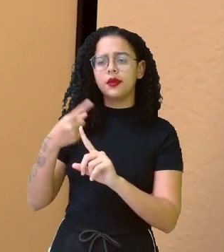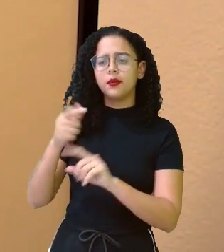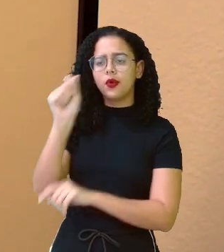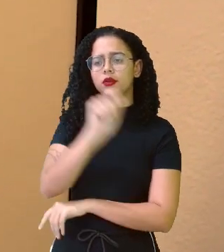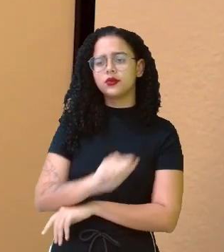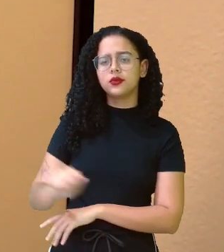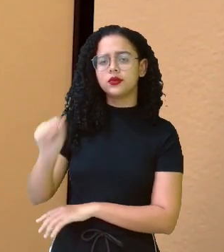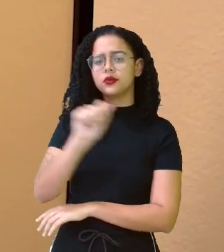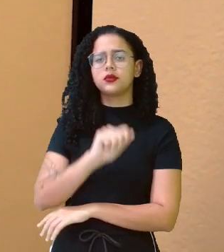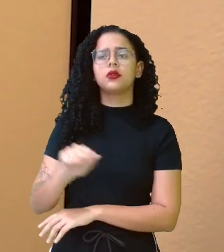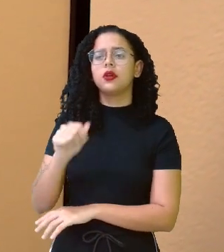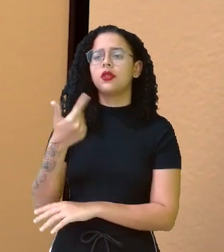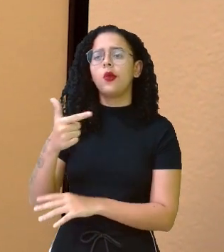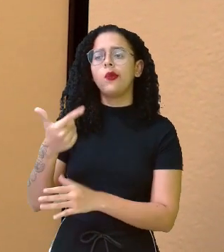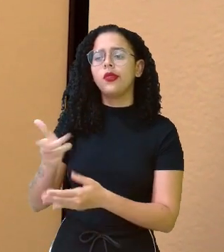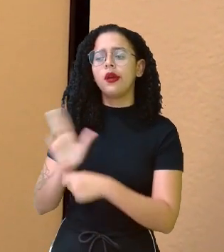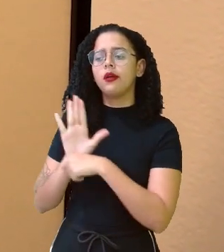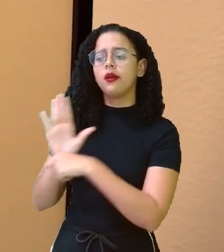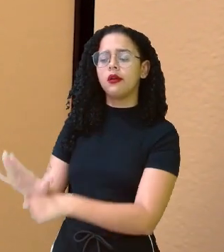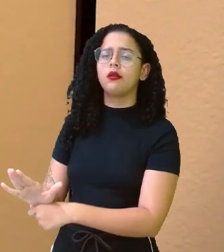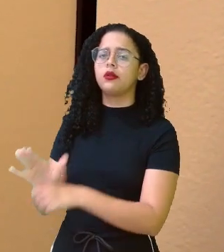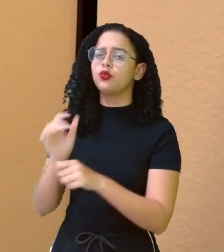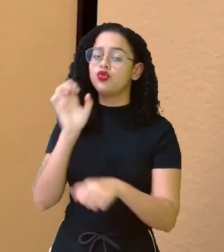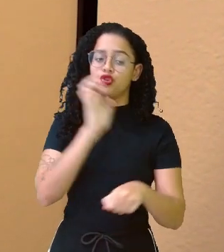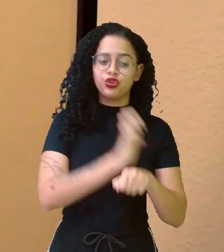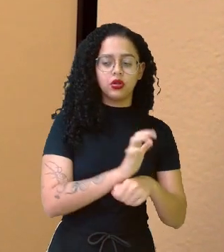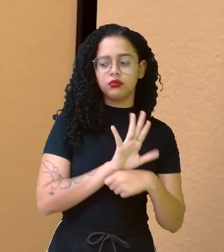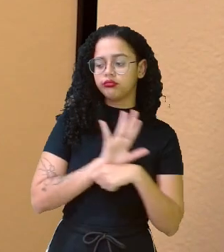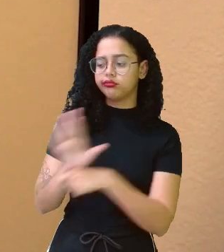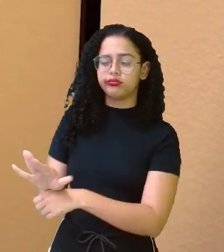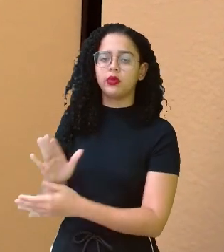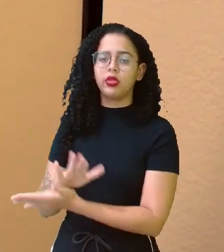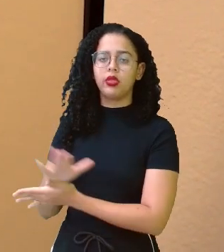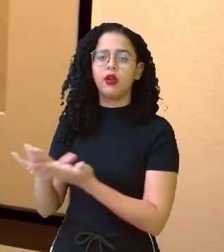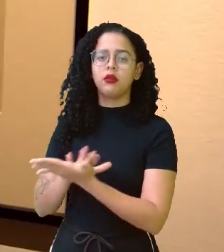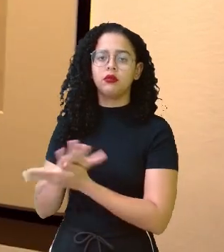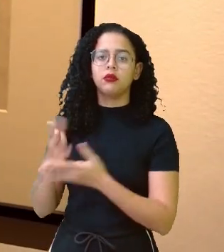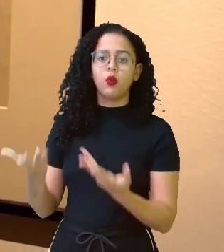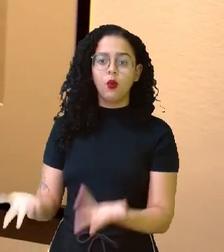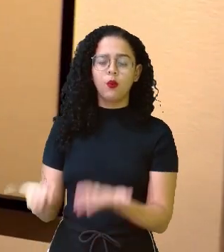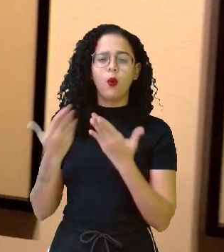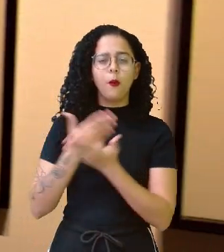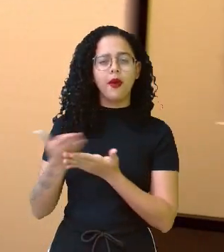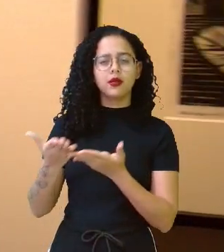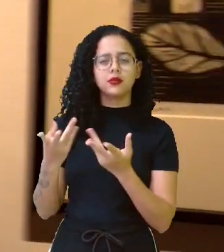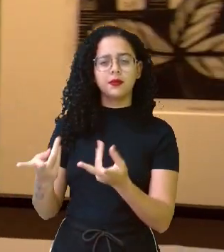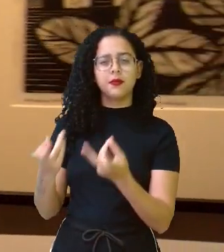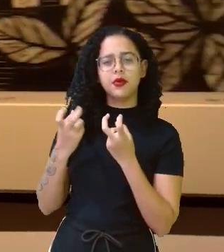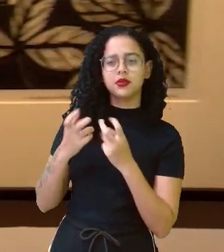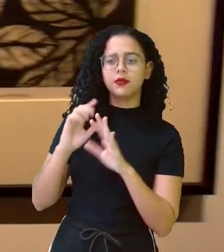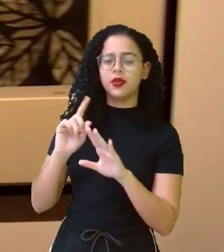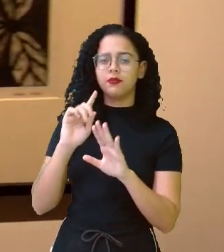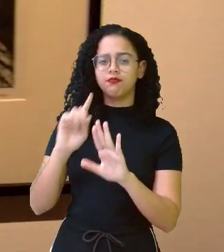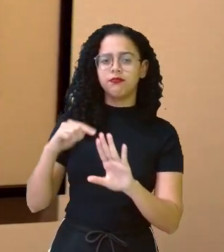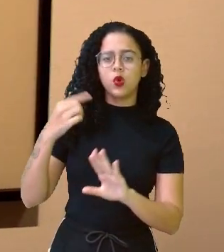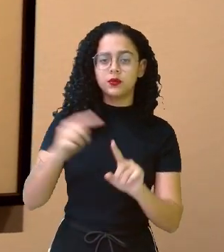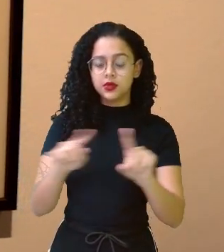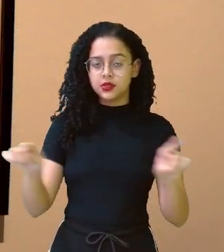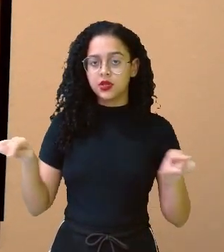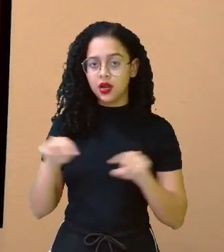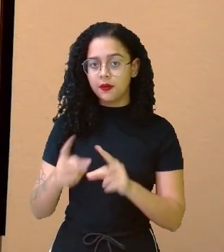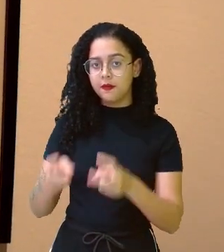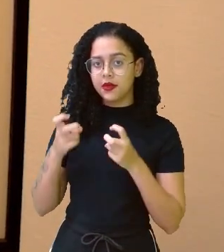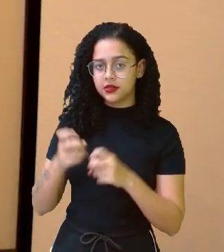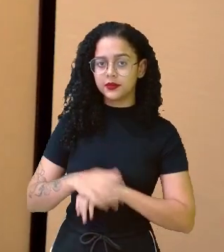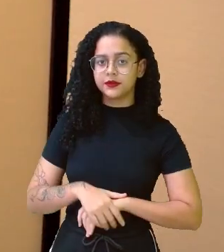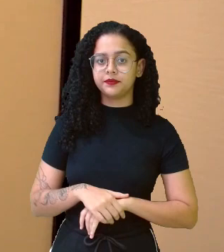eram desassistidas pelo poder do Estado, entendeu? Então, a gente vai começar a perceber que na próxima sala a gente vai perceber isso. Aqui a gente